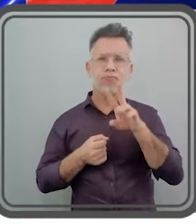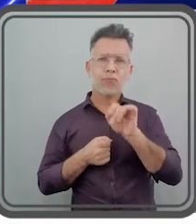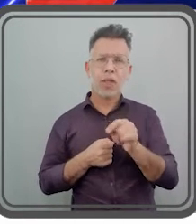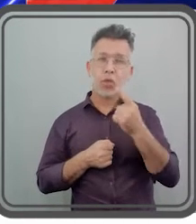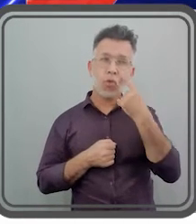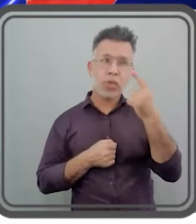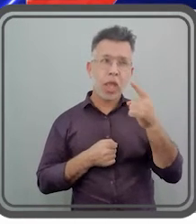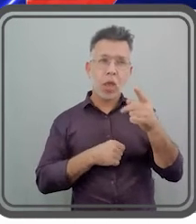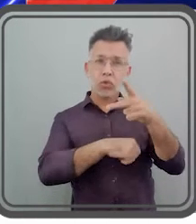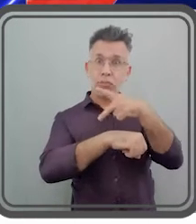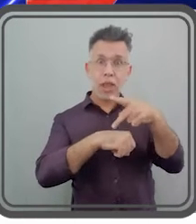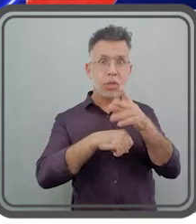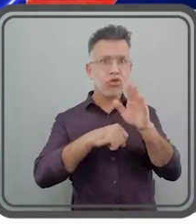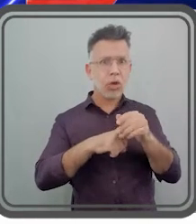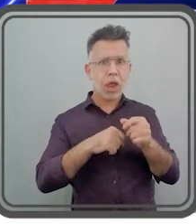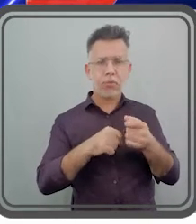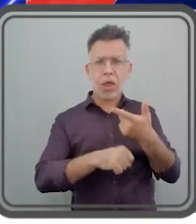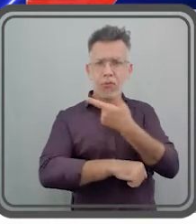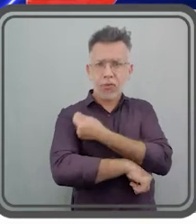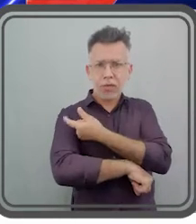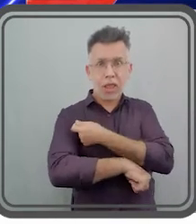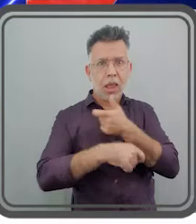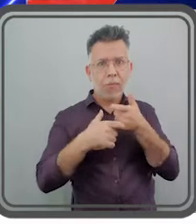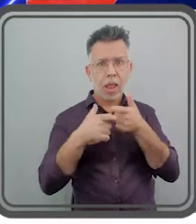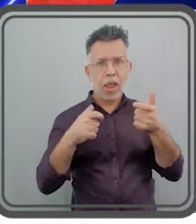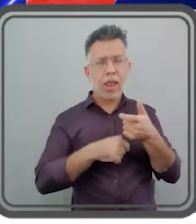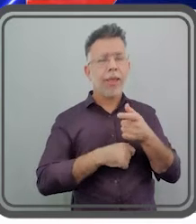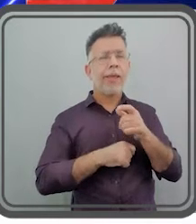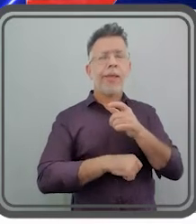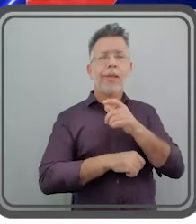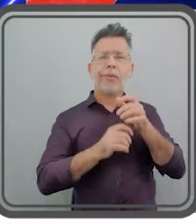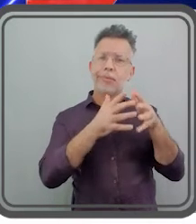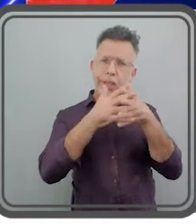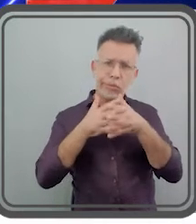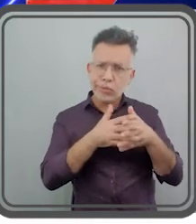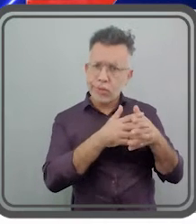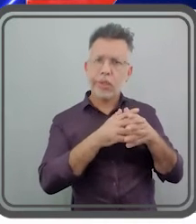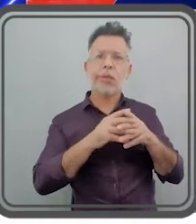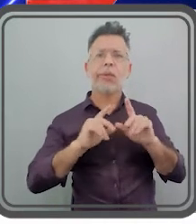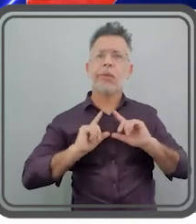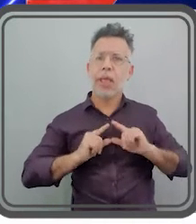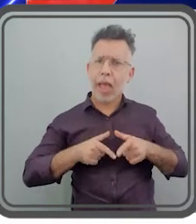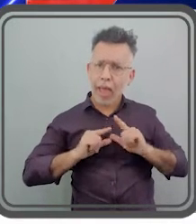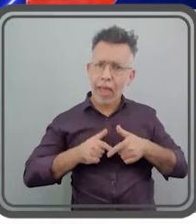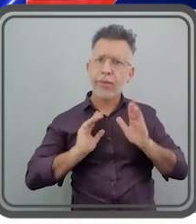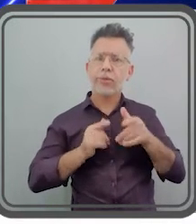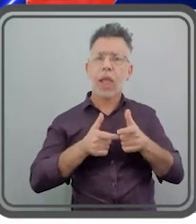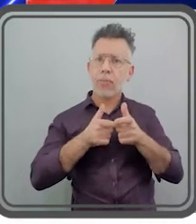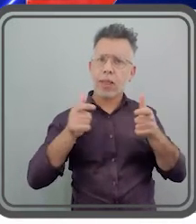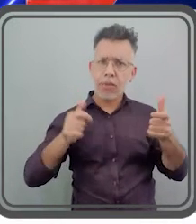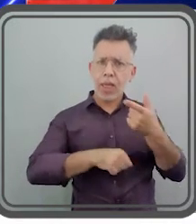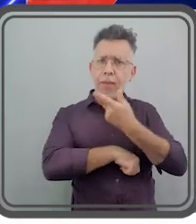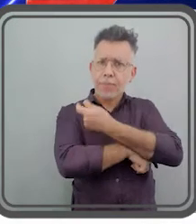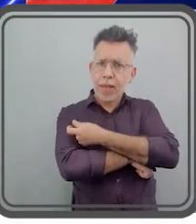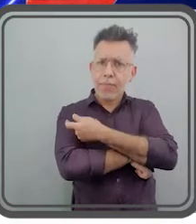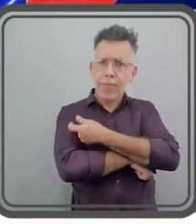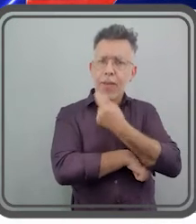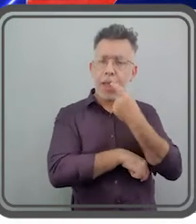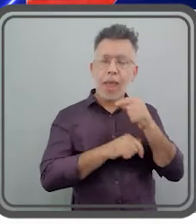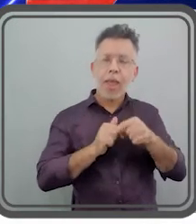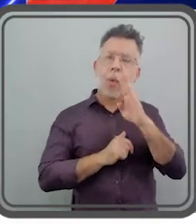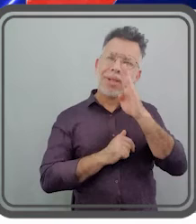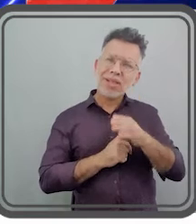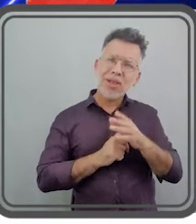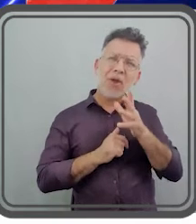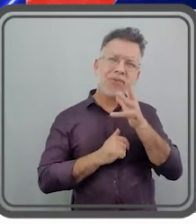vendo alguns países com a vacina super assustada né Estados Unidos Israel então esses aí no Japão para ver na sua cara amassada acho que assim que eu que o